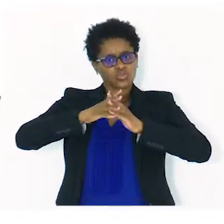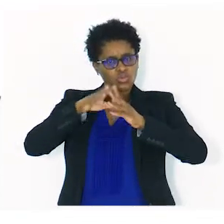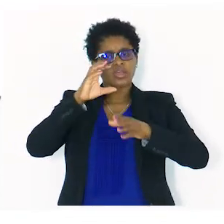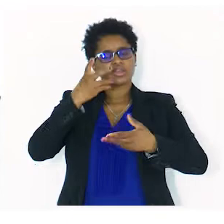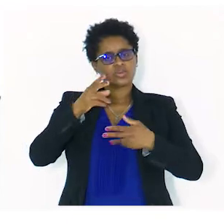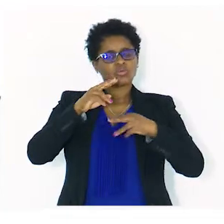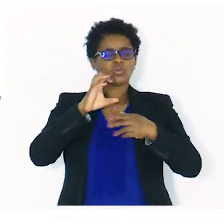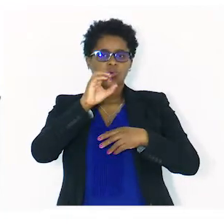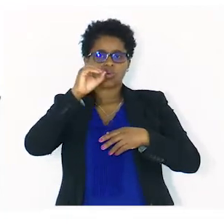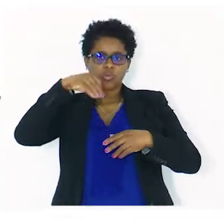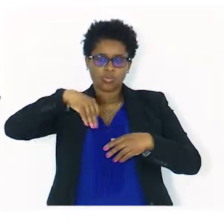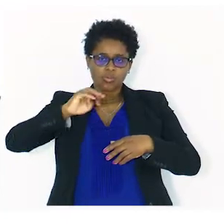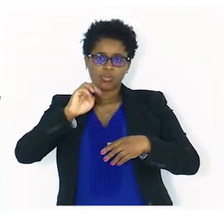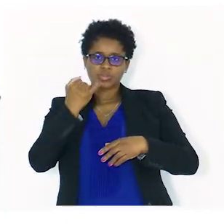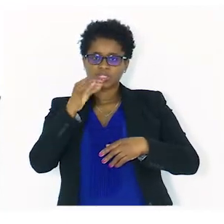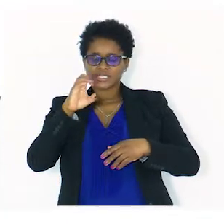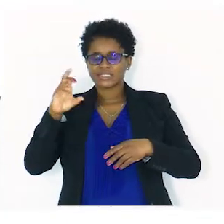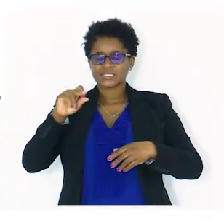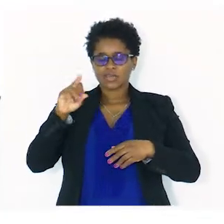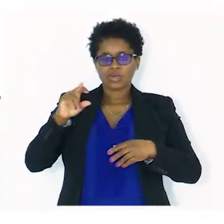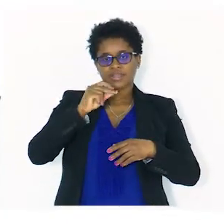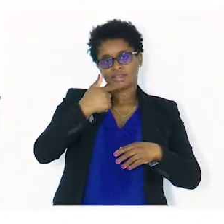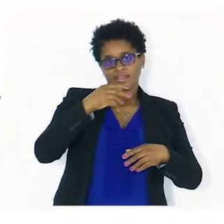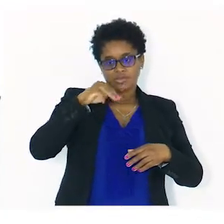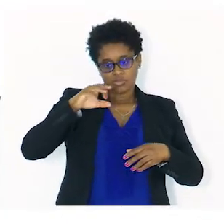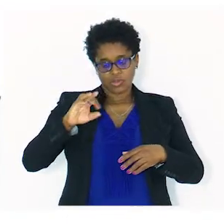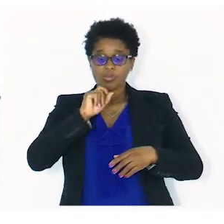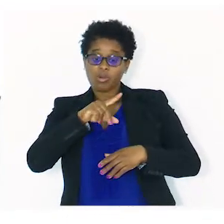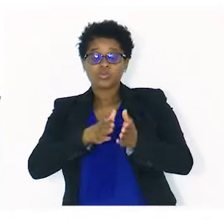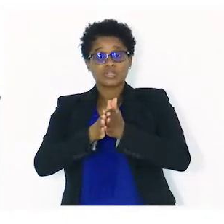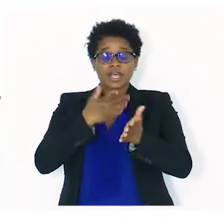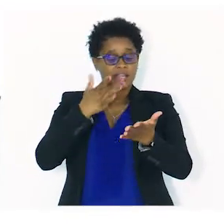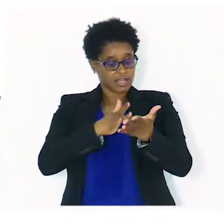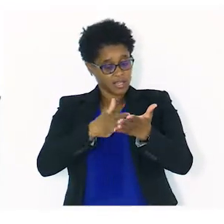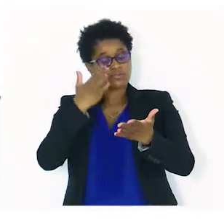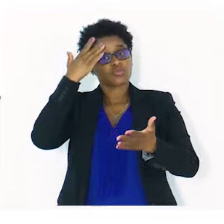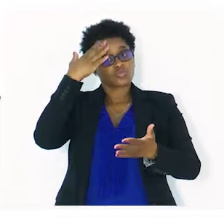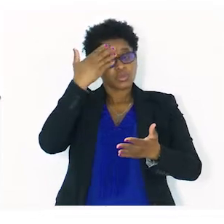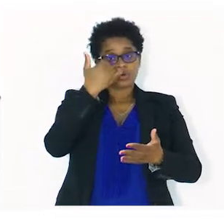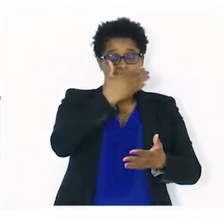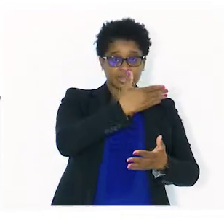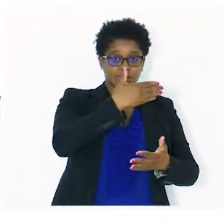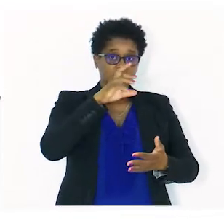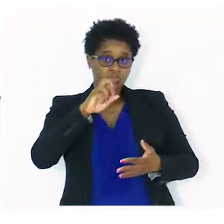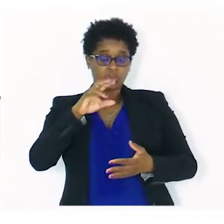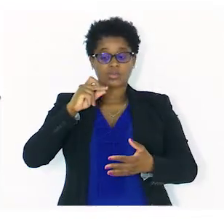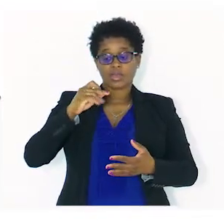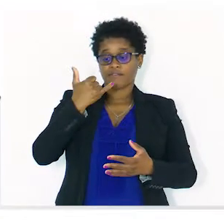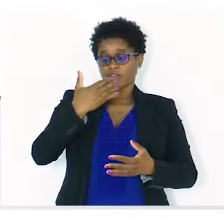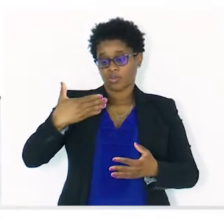atmosfera. Poderão utilizar o vosso manual, abrir nas páginas 18 a